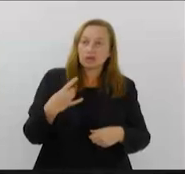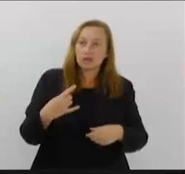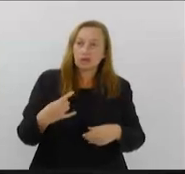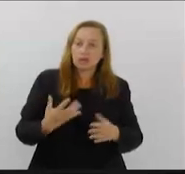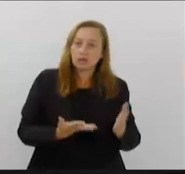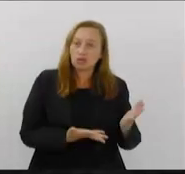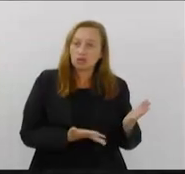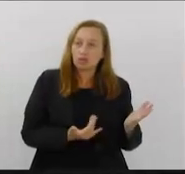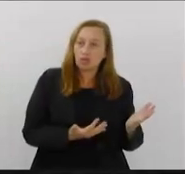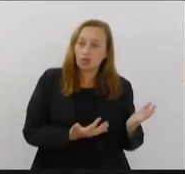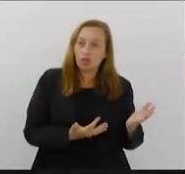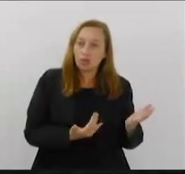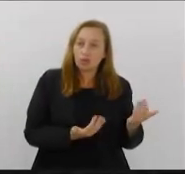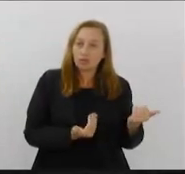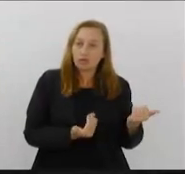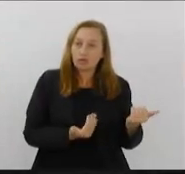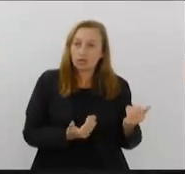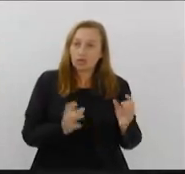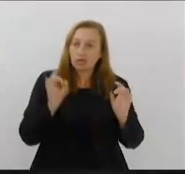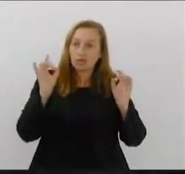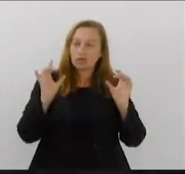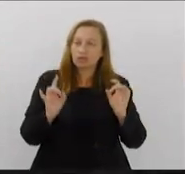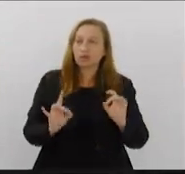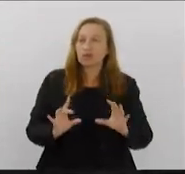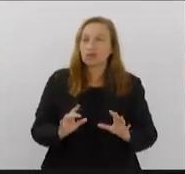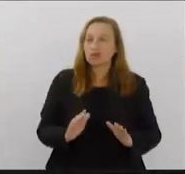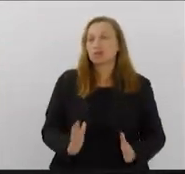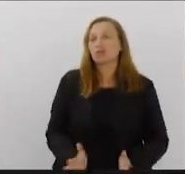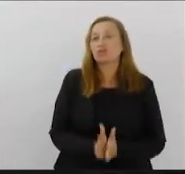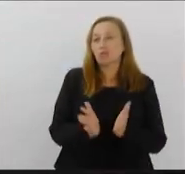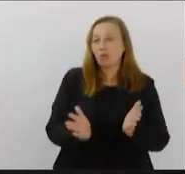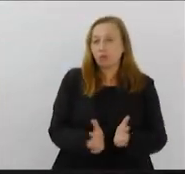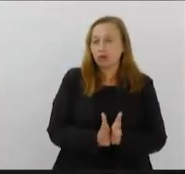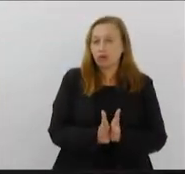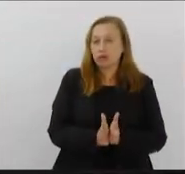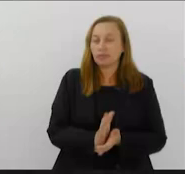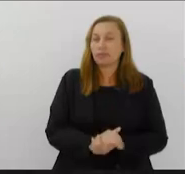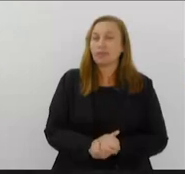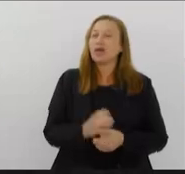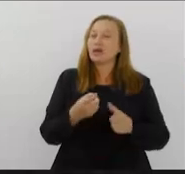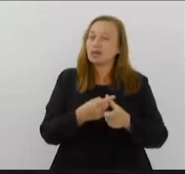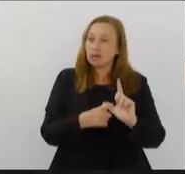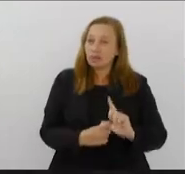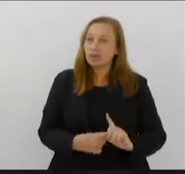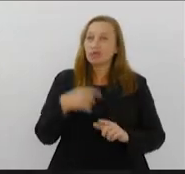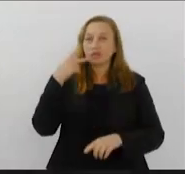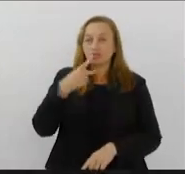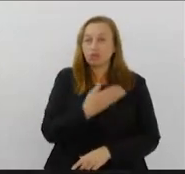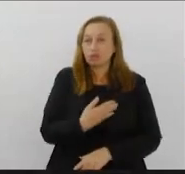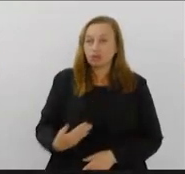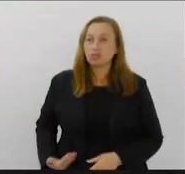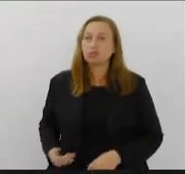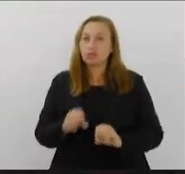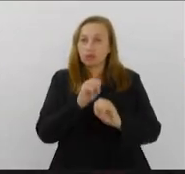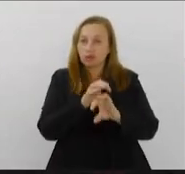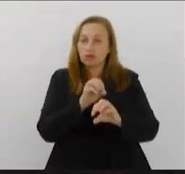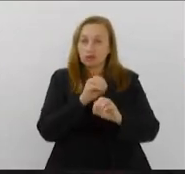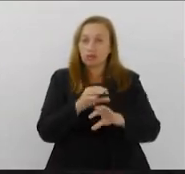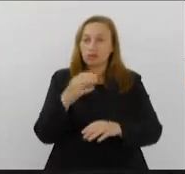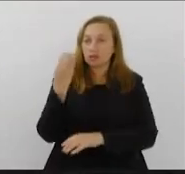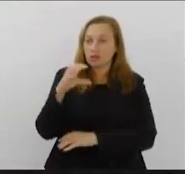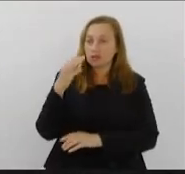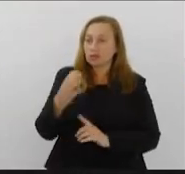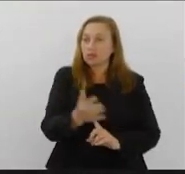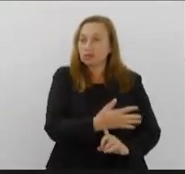jovens, especialmente os jovens de baixa renda, os jovens que dependem das políticas públicas de educação, ciência